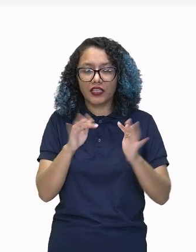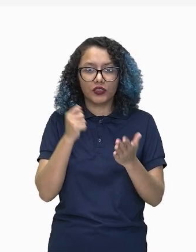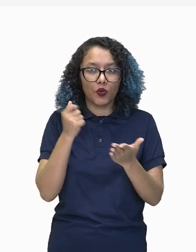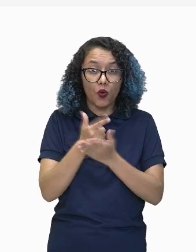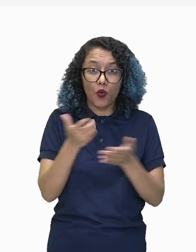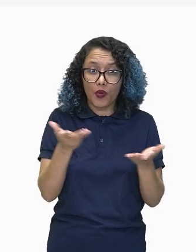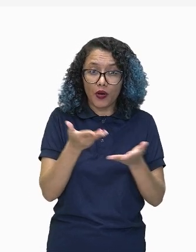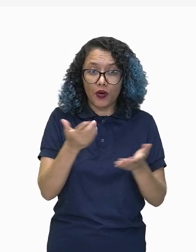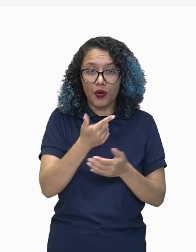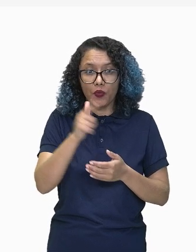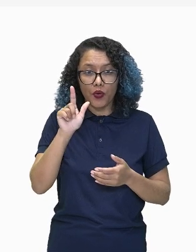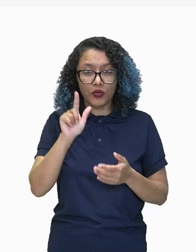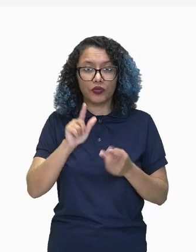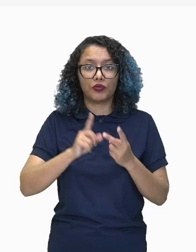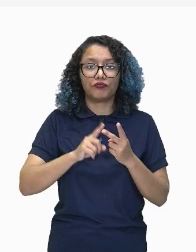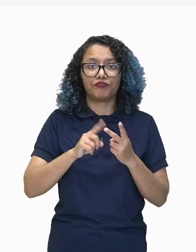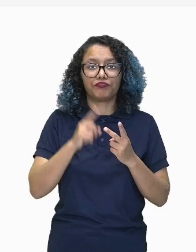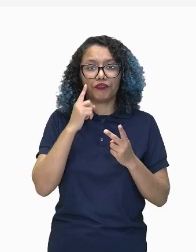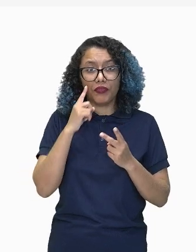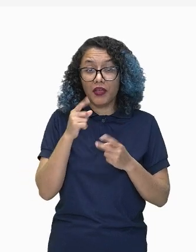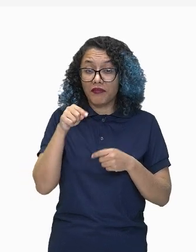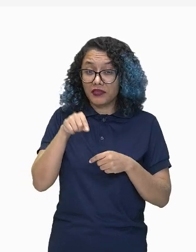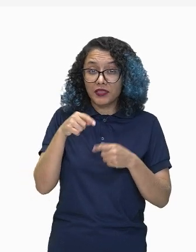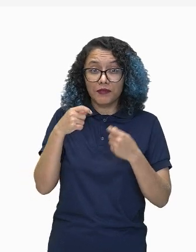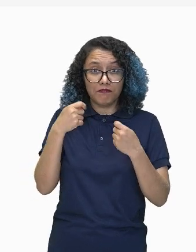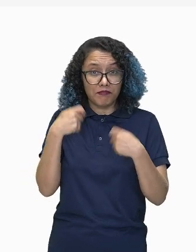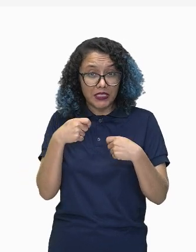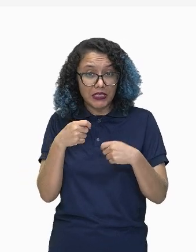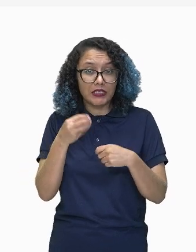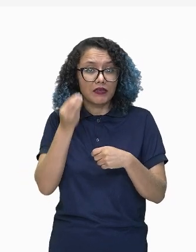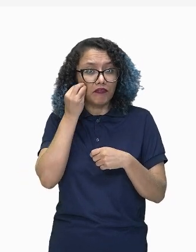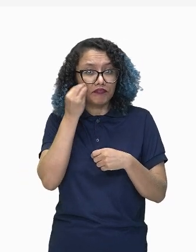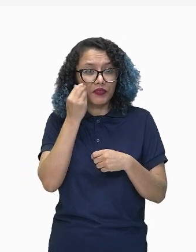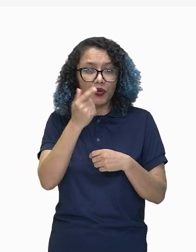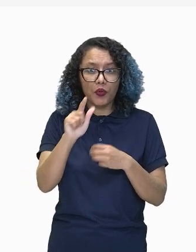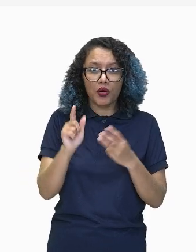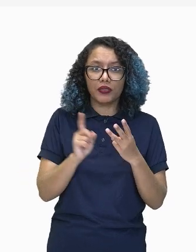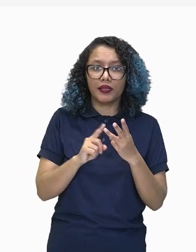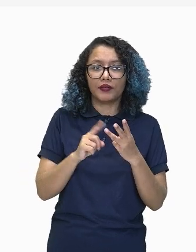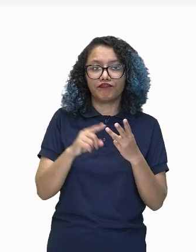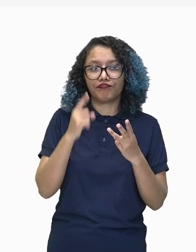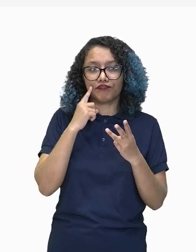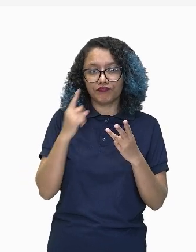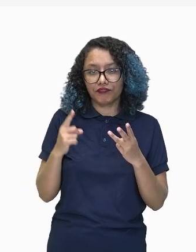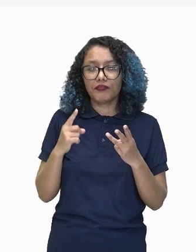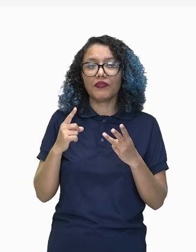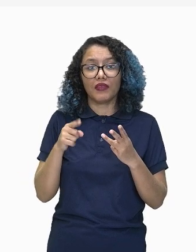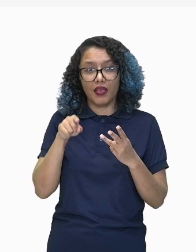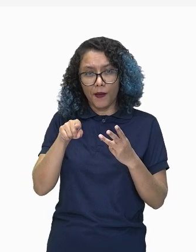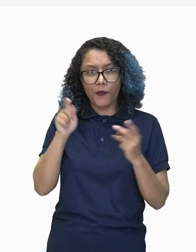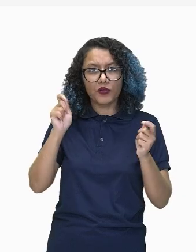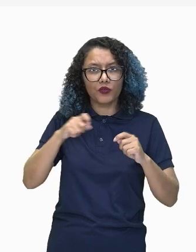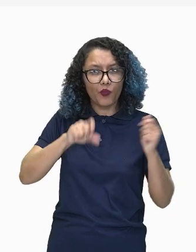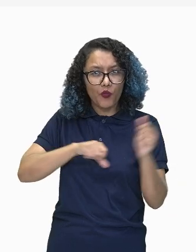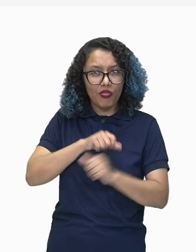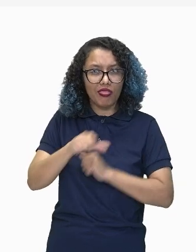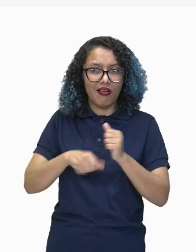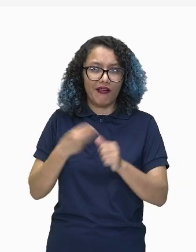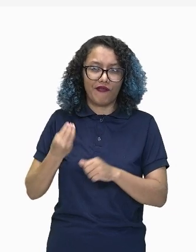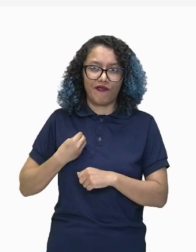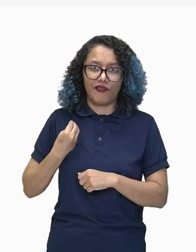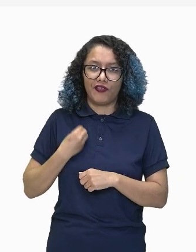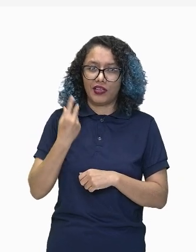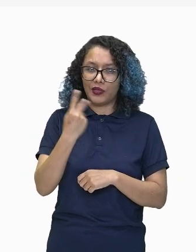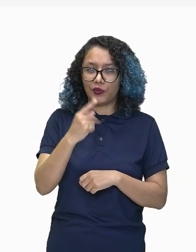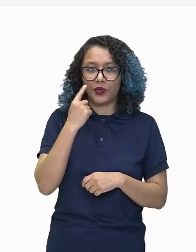Você deve experimentar isso. It can change your life. Né? Isso pode mudar a sua vida. Então, veja que